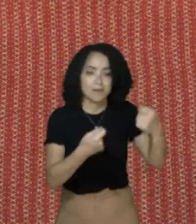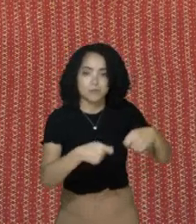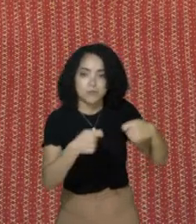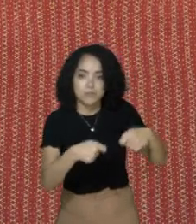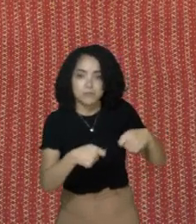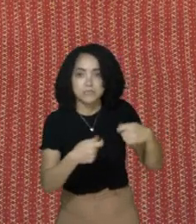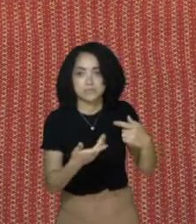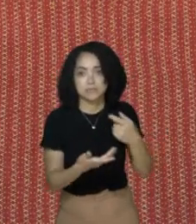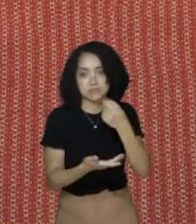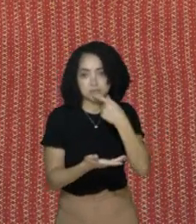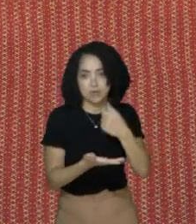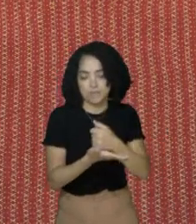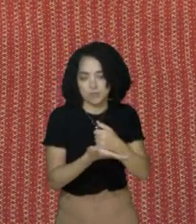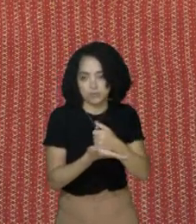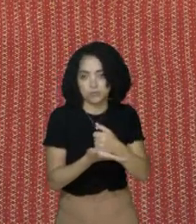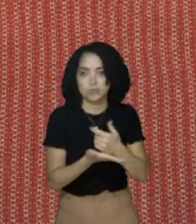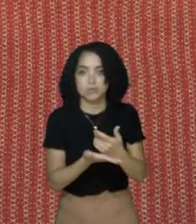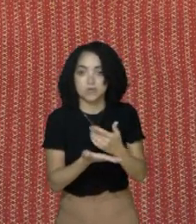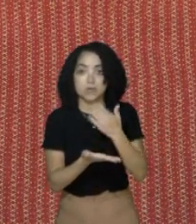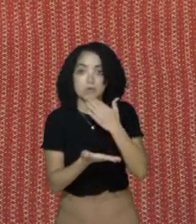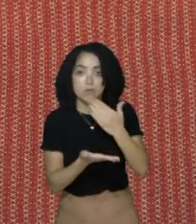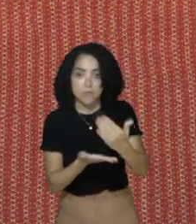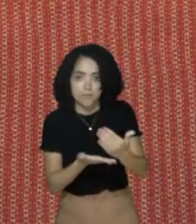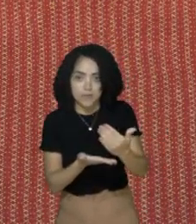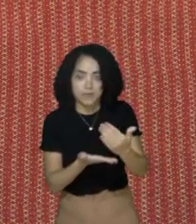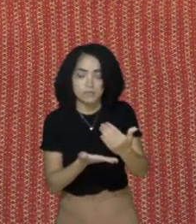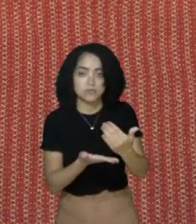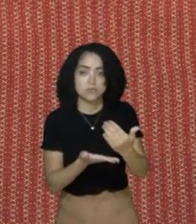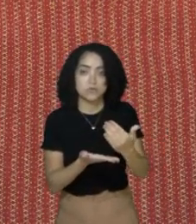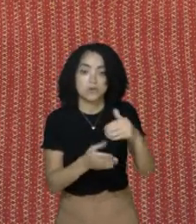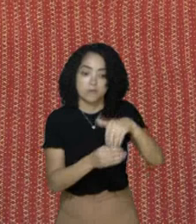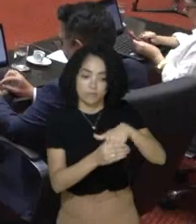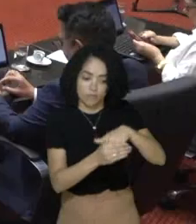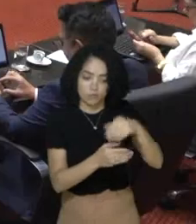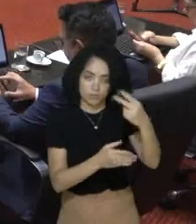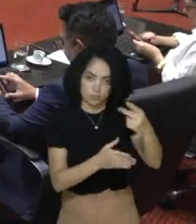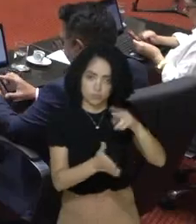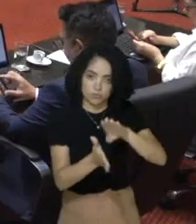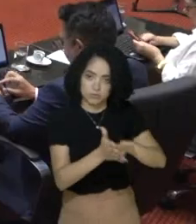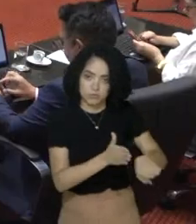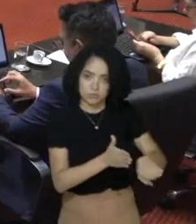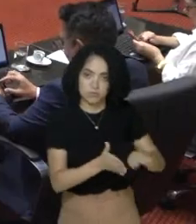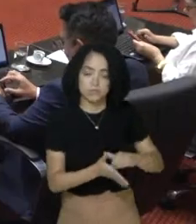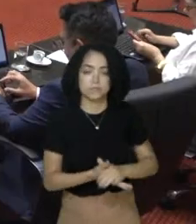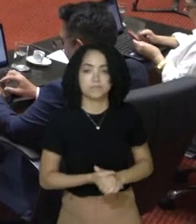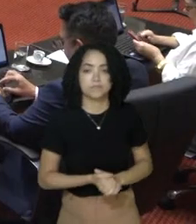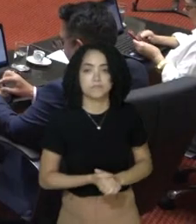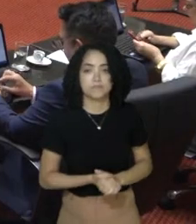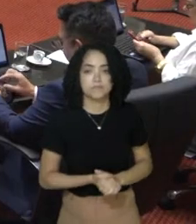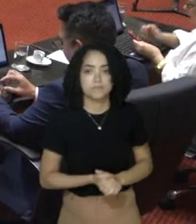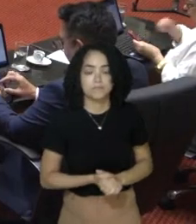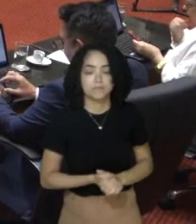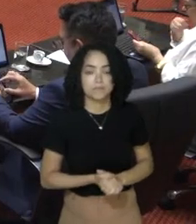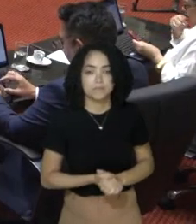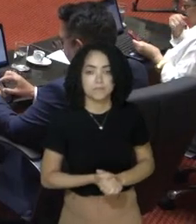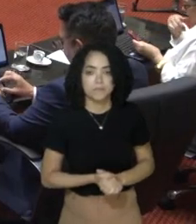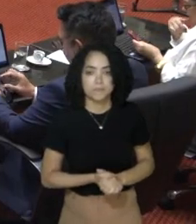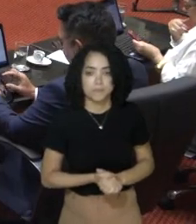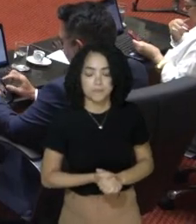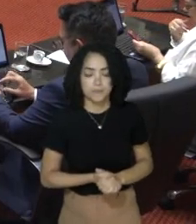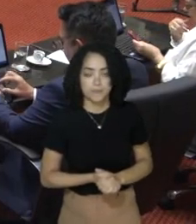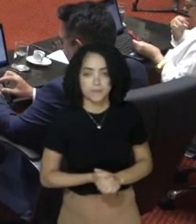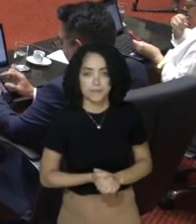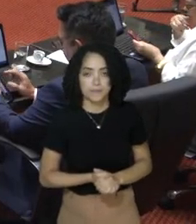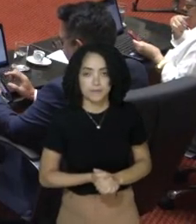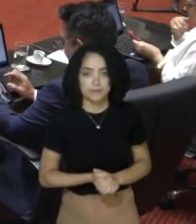peço aos nobres deputados a venha que votamos dois para derrubar do veto. Obrigado. Feito o encaminhamento do